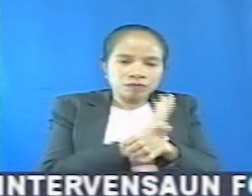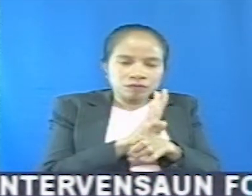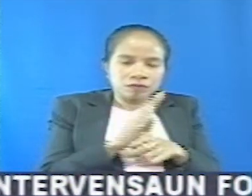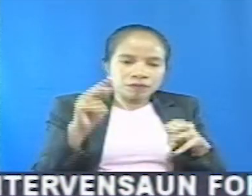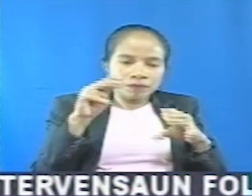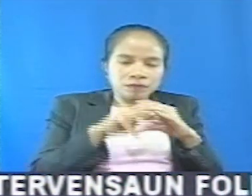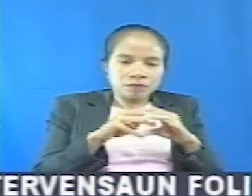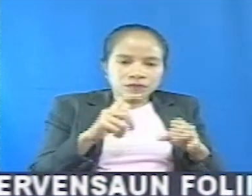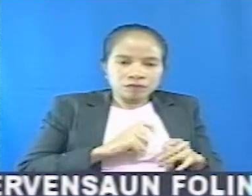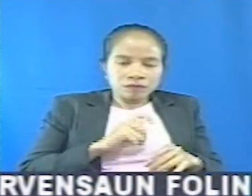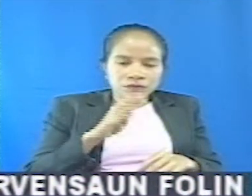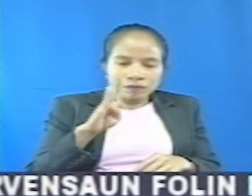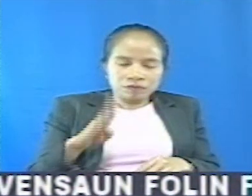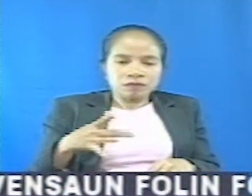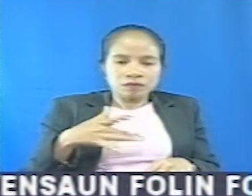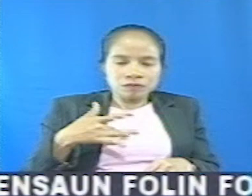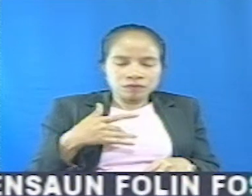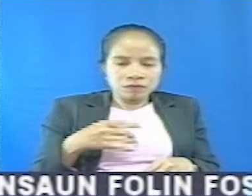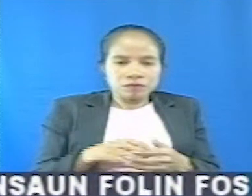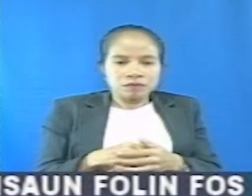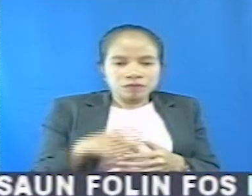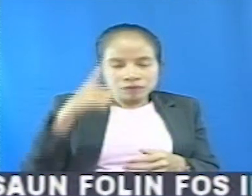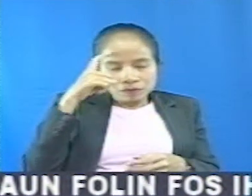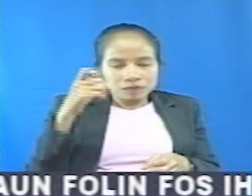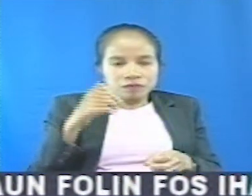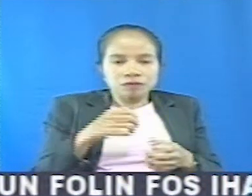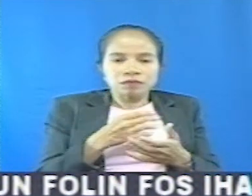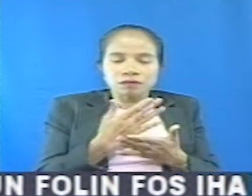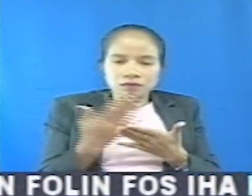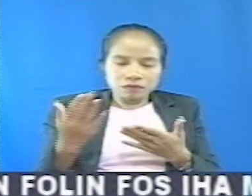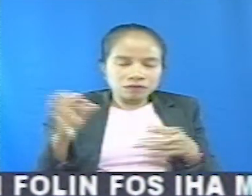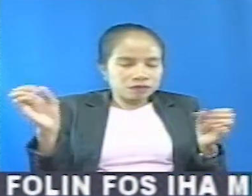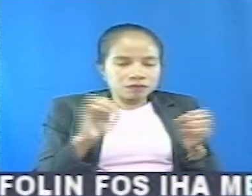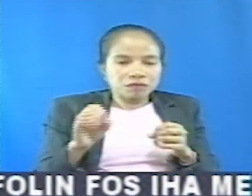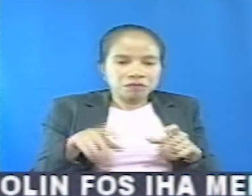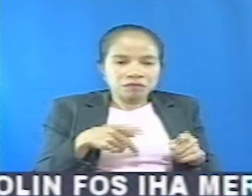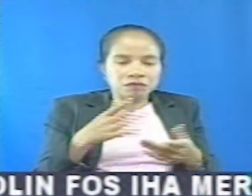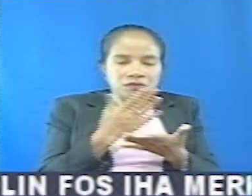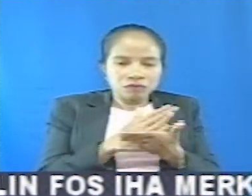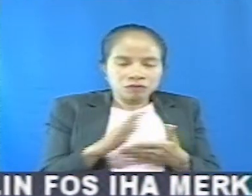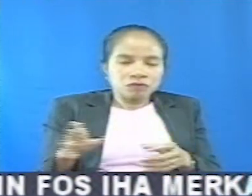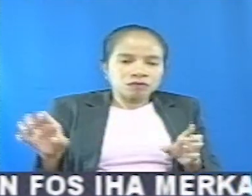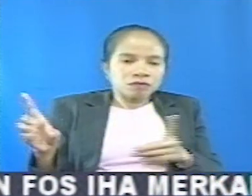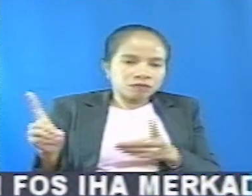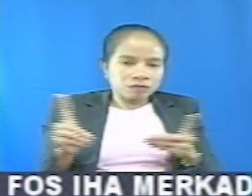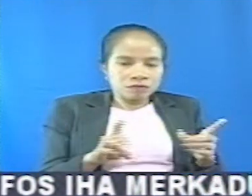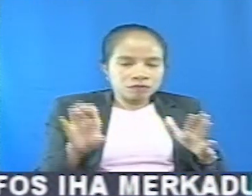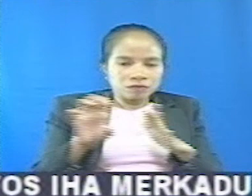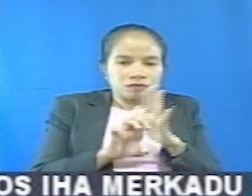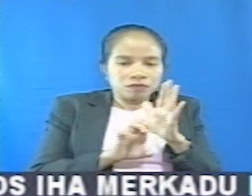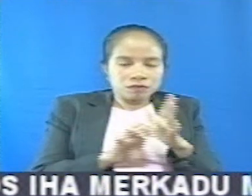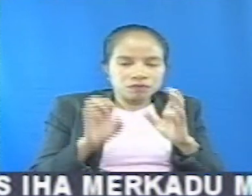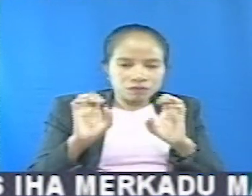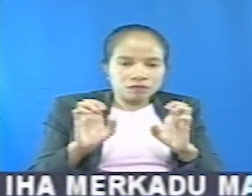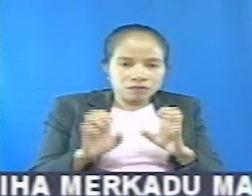taibesi, senti preocupado, tamba sira nha produto mos la folin, ho implementação estado emergência